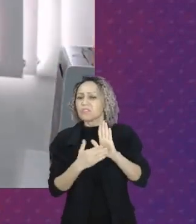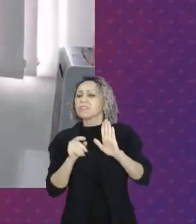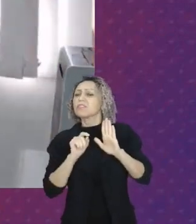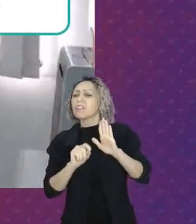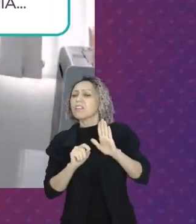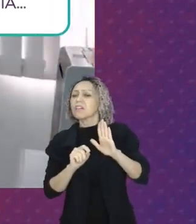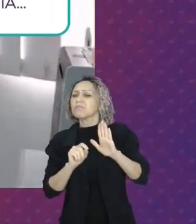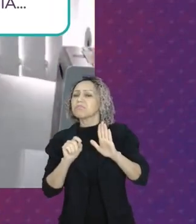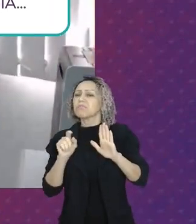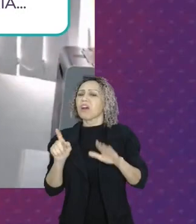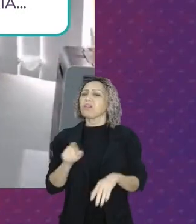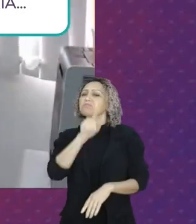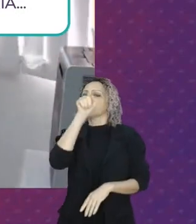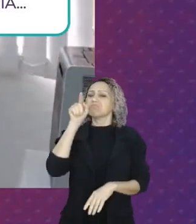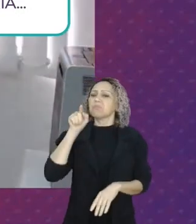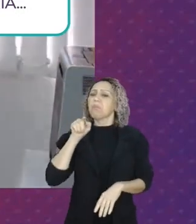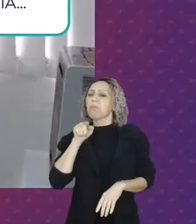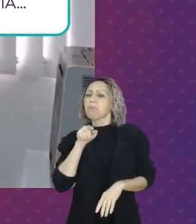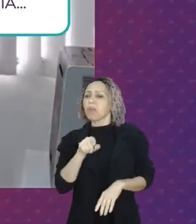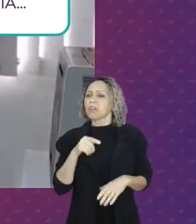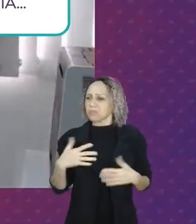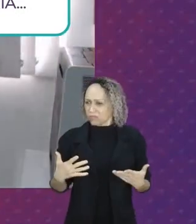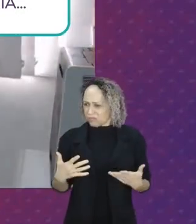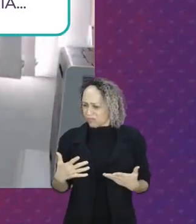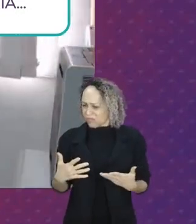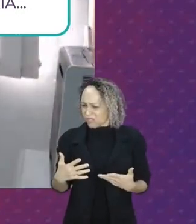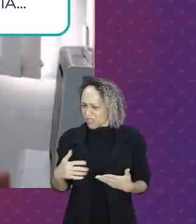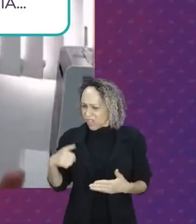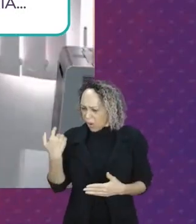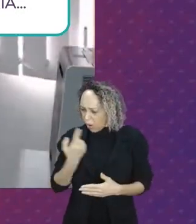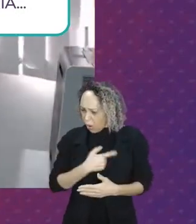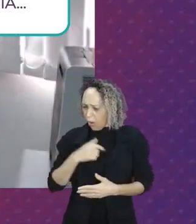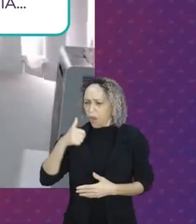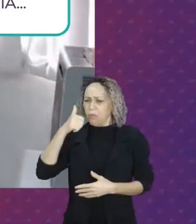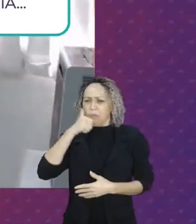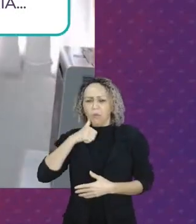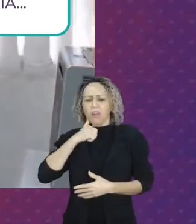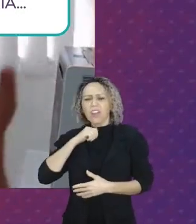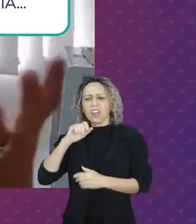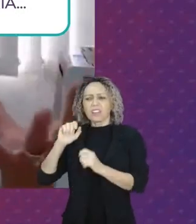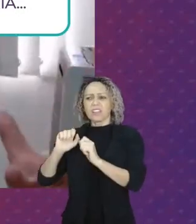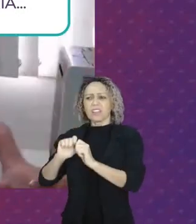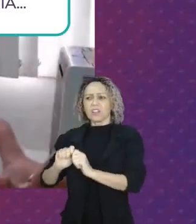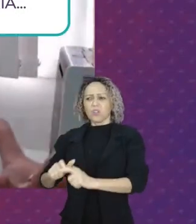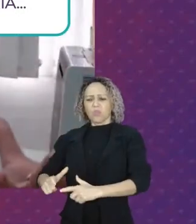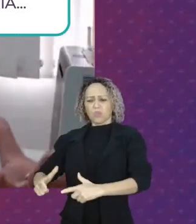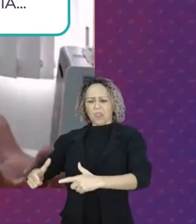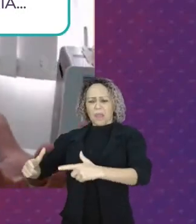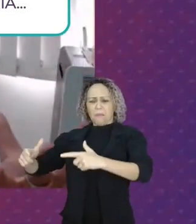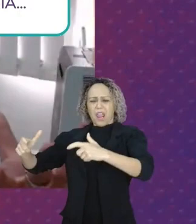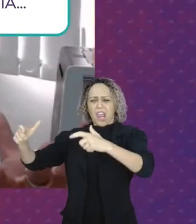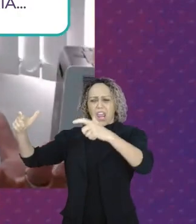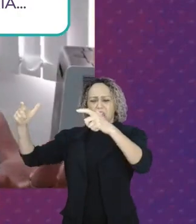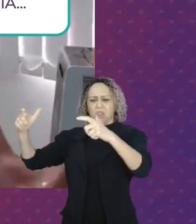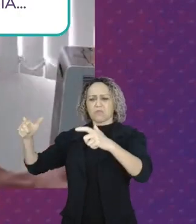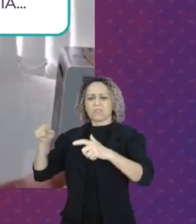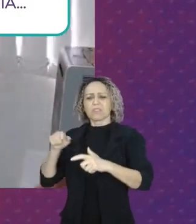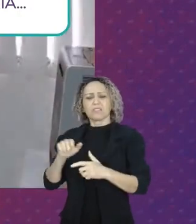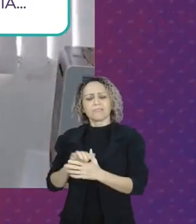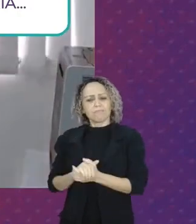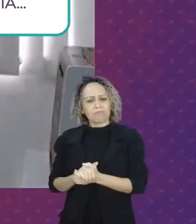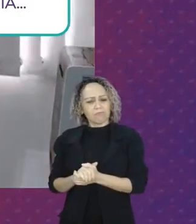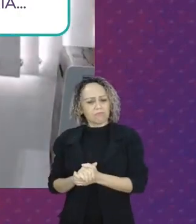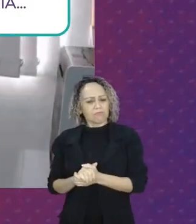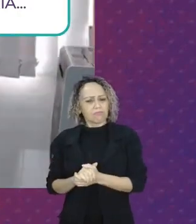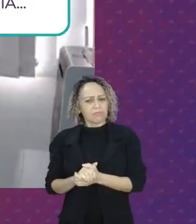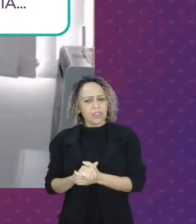interrogação. Se nós, mulheres, somos a maioria